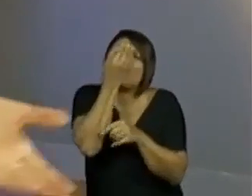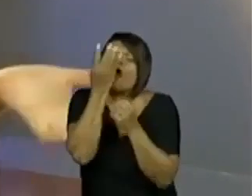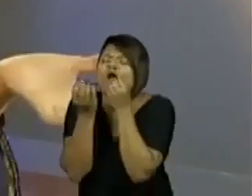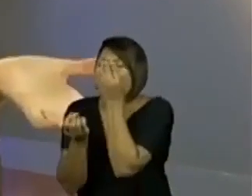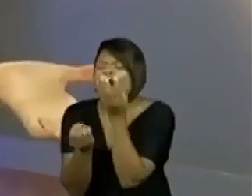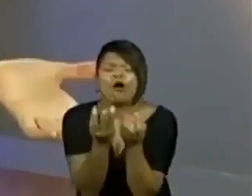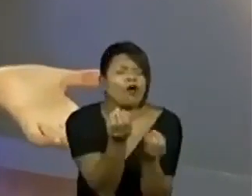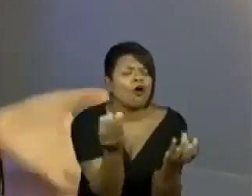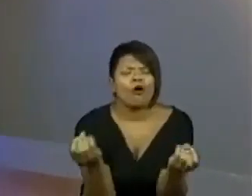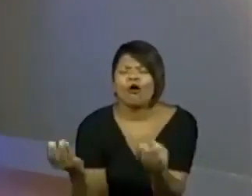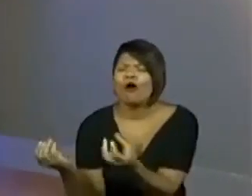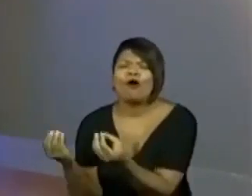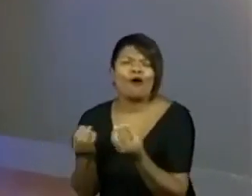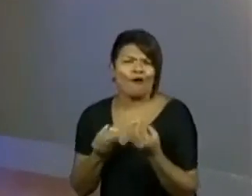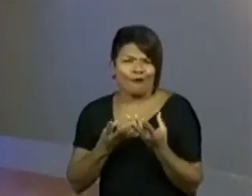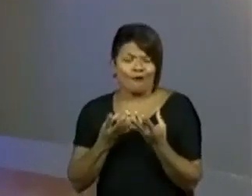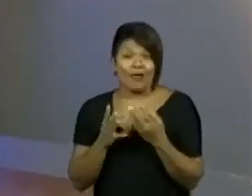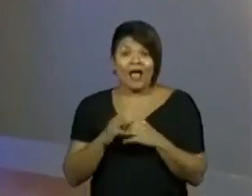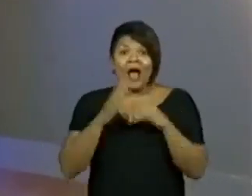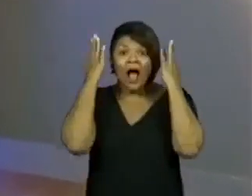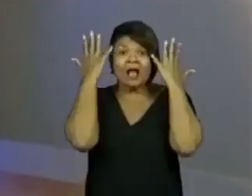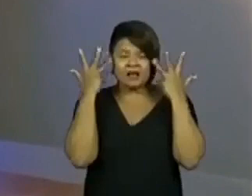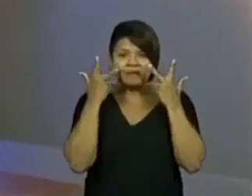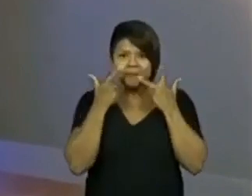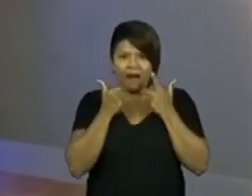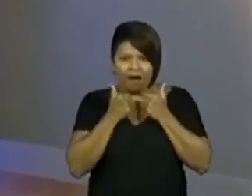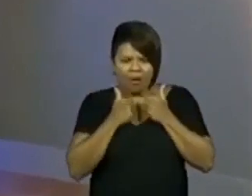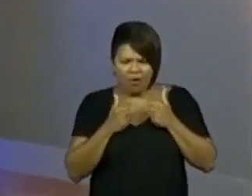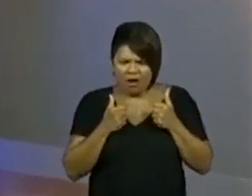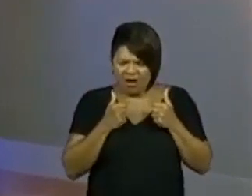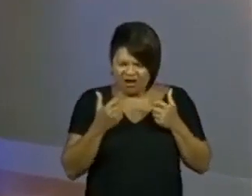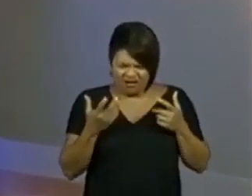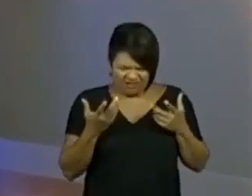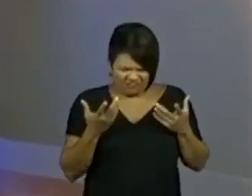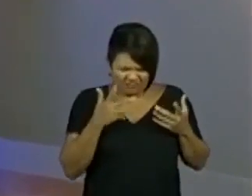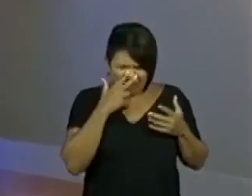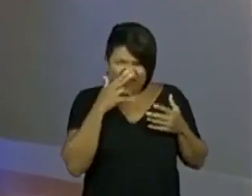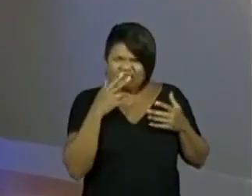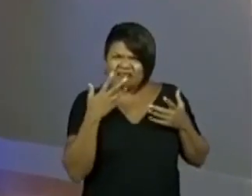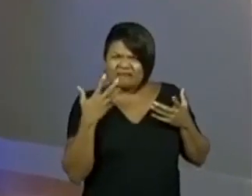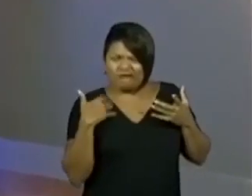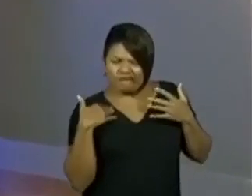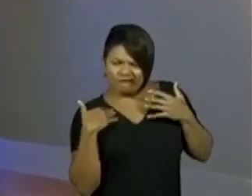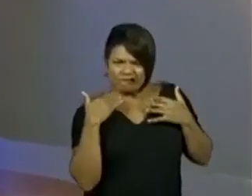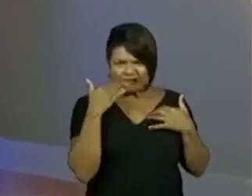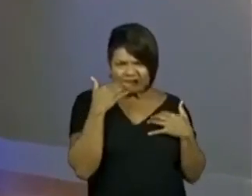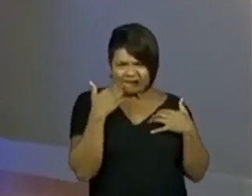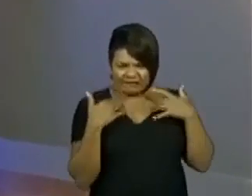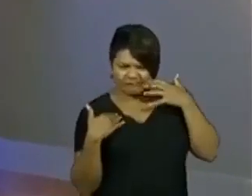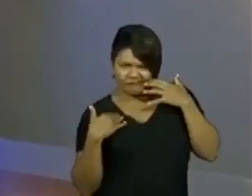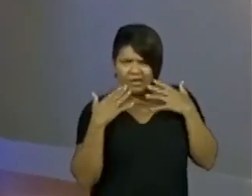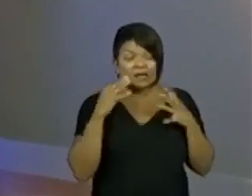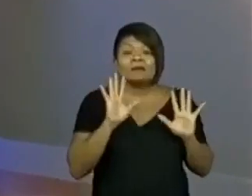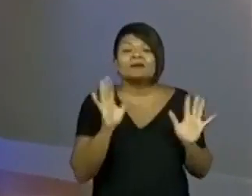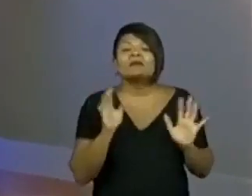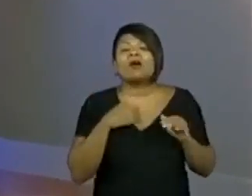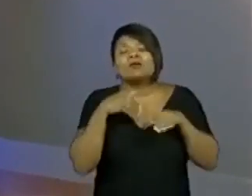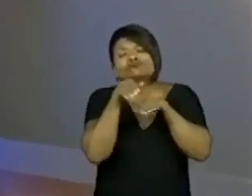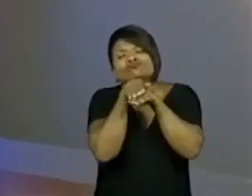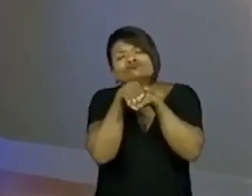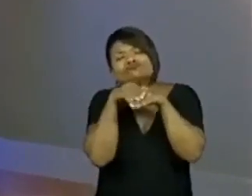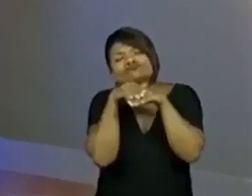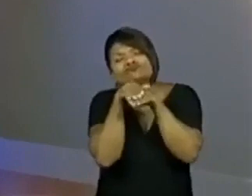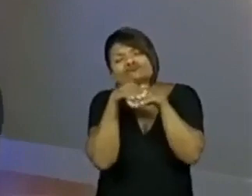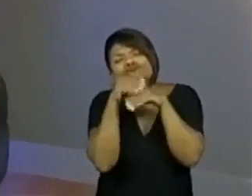terra, nossa, eram muito desengonçados. Então ela criou a joaninha, o